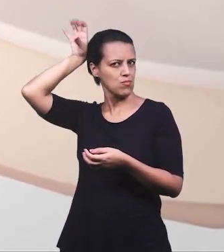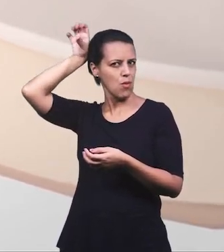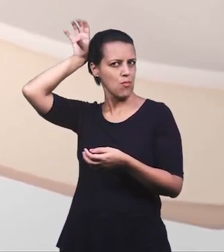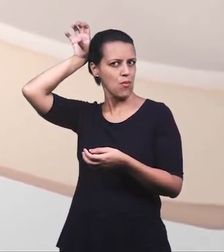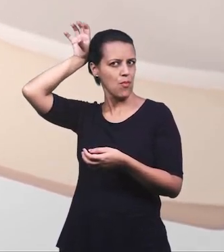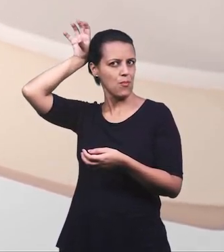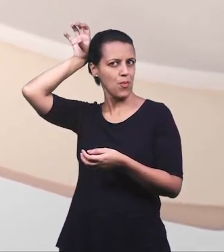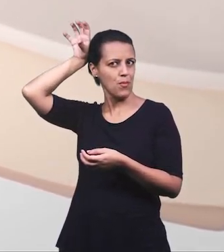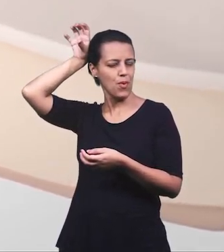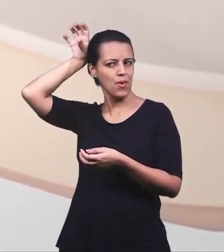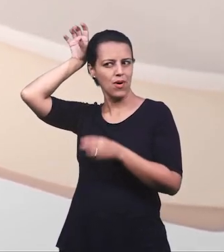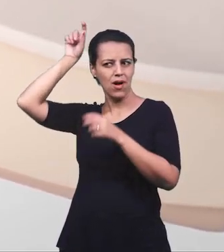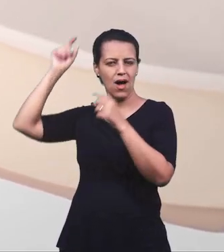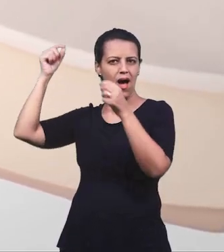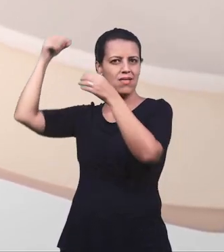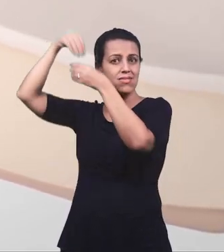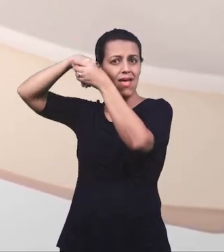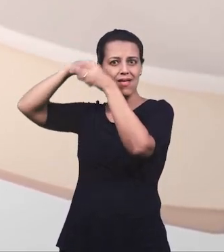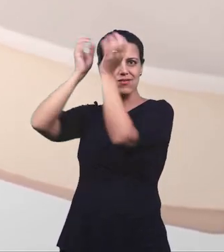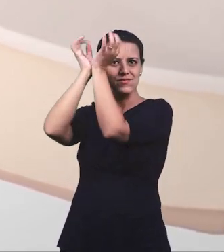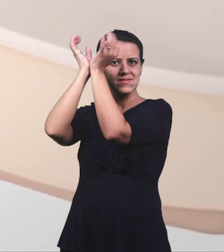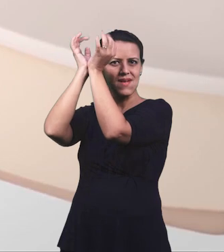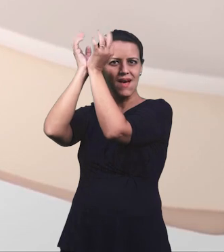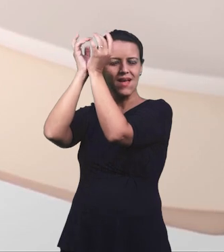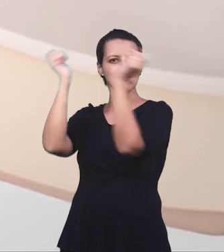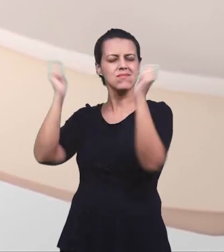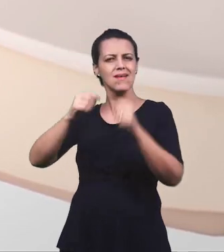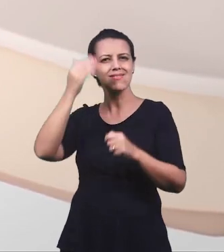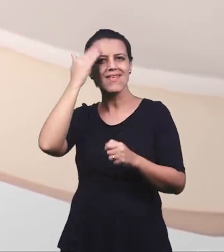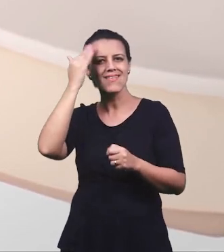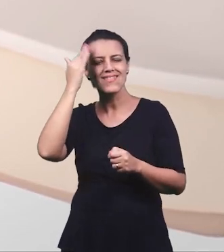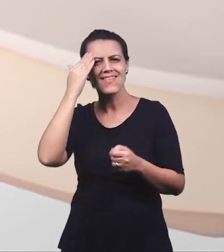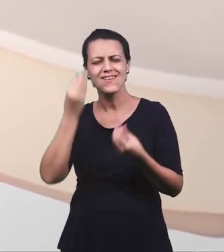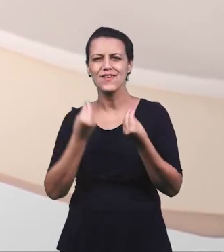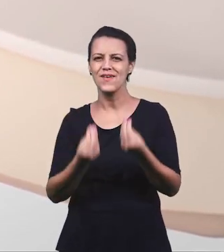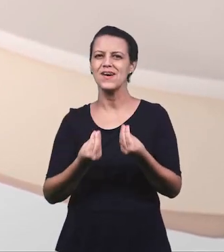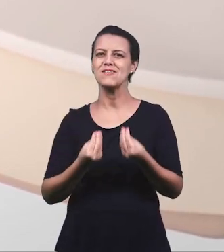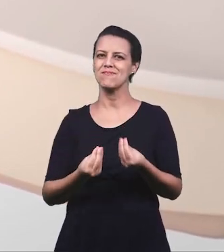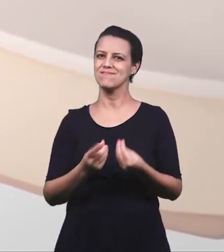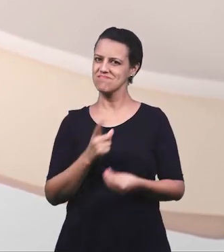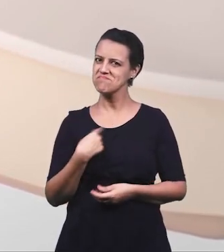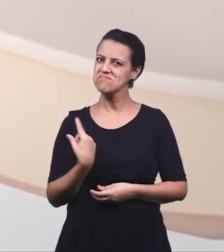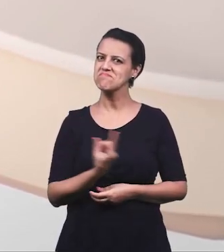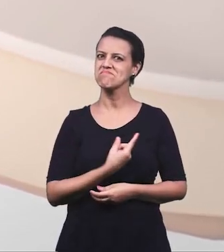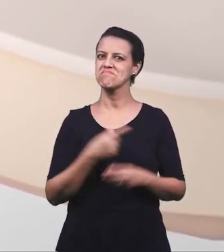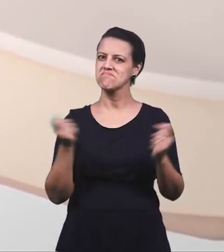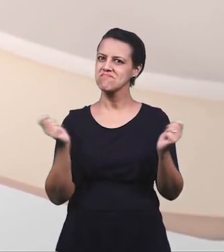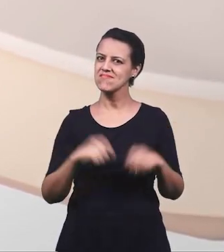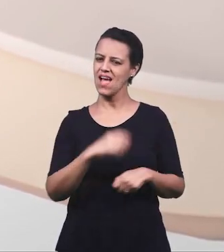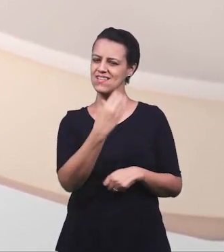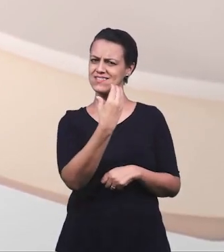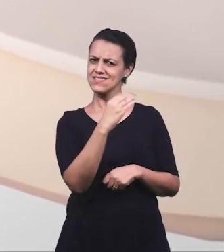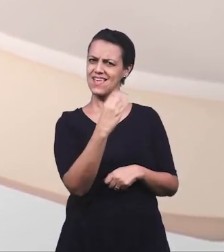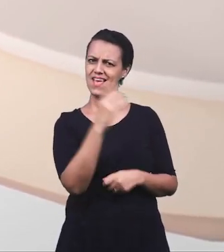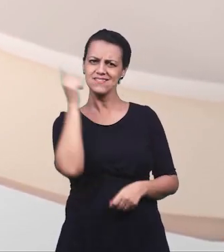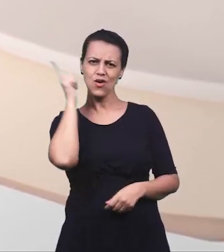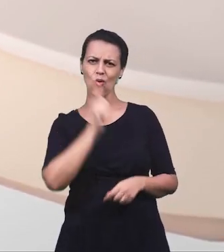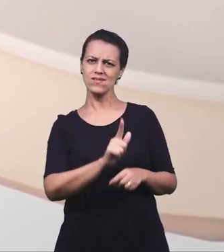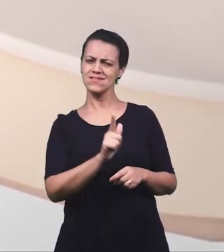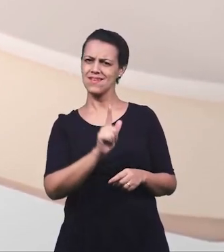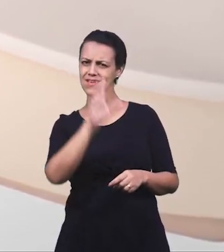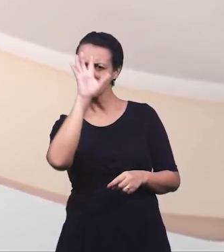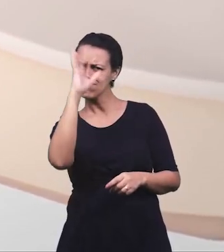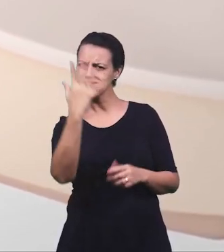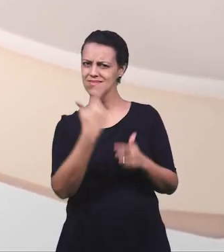em um impulso eletroquímico. E aí o cérebro vai entender isso. Você vê que a nossa engenharia, ela consegue resolver